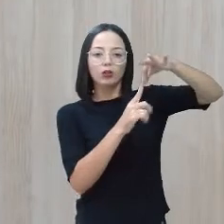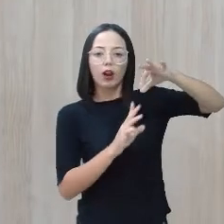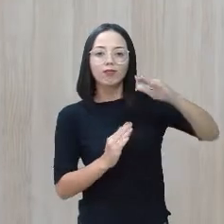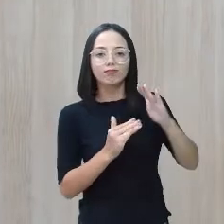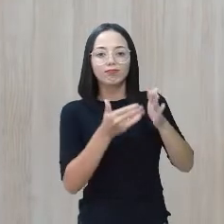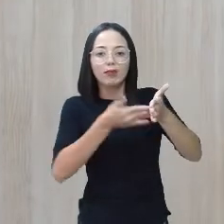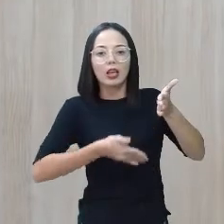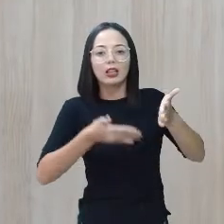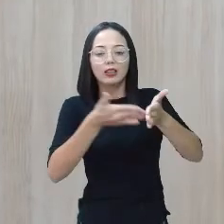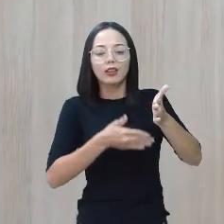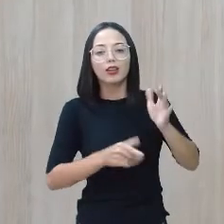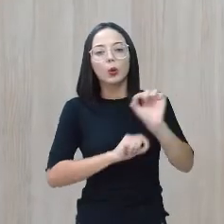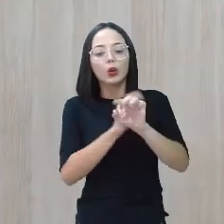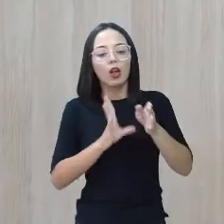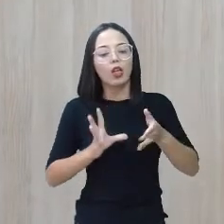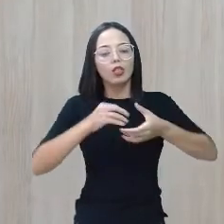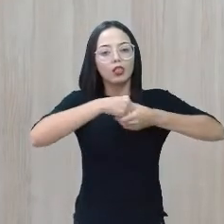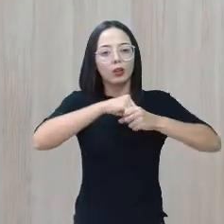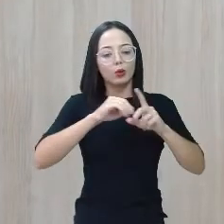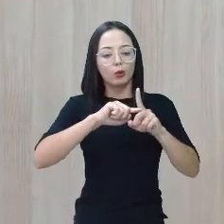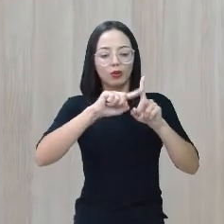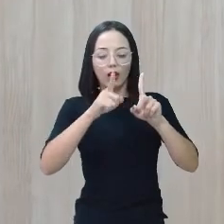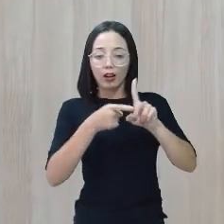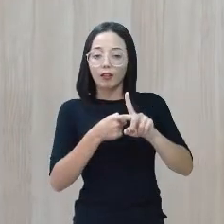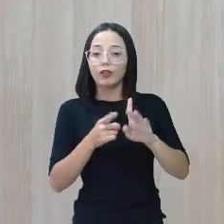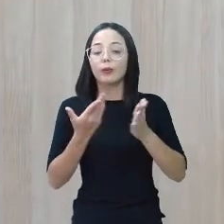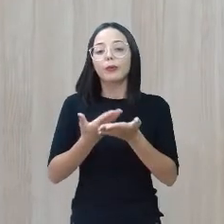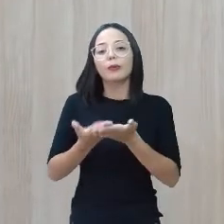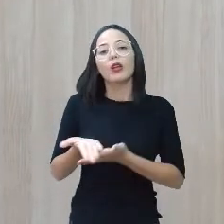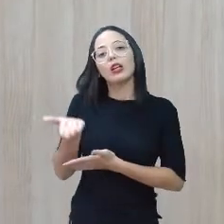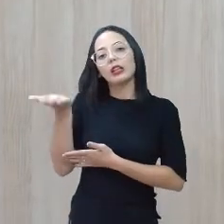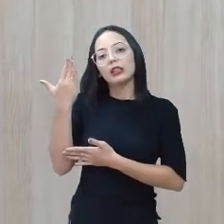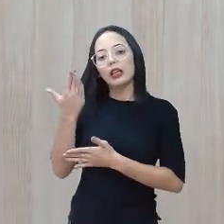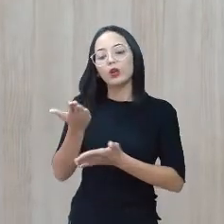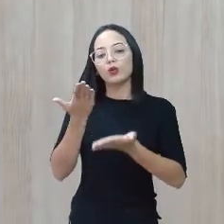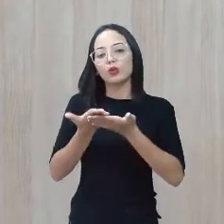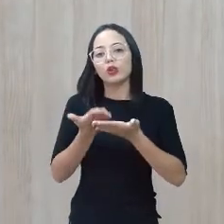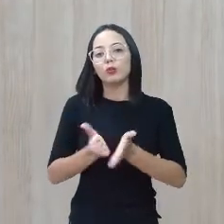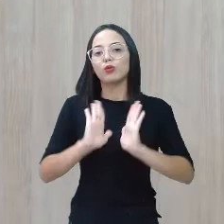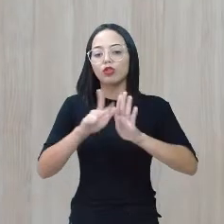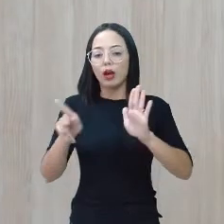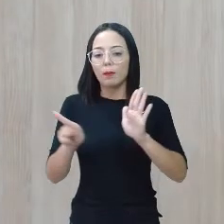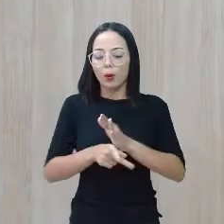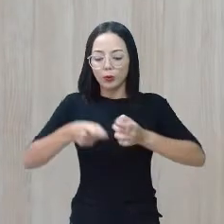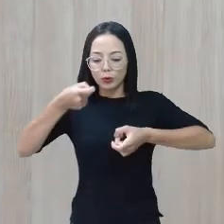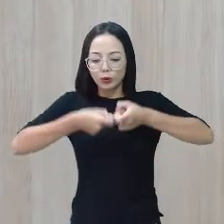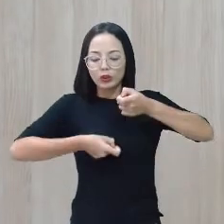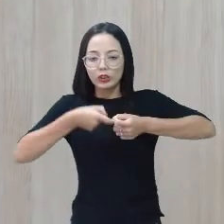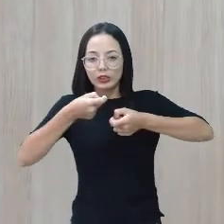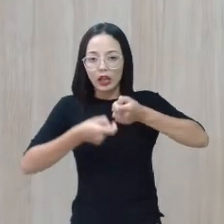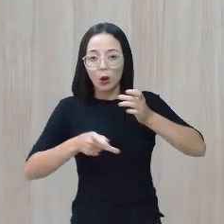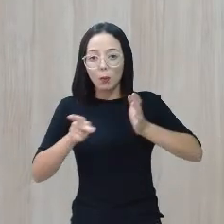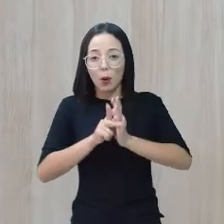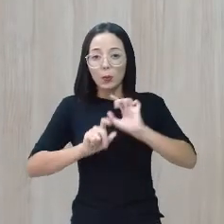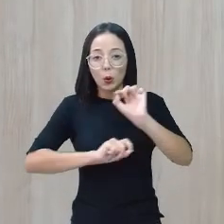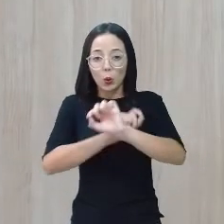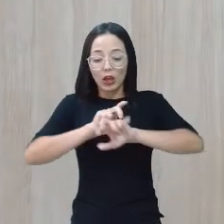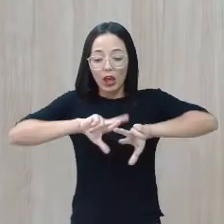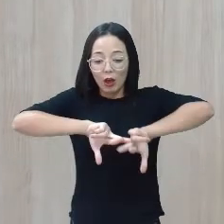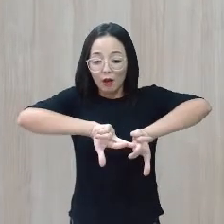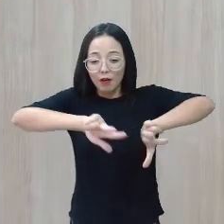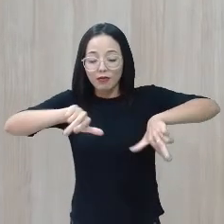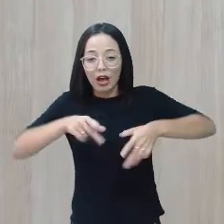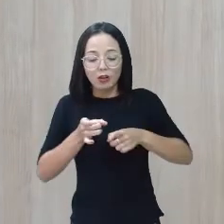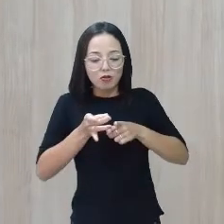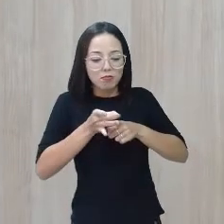ocorra a fecundação. Em aulas anteriores vimos que quando ocorre o ato sexual, então são milhões de espermatozoides que